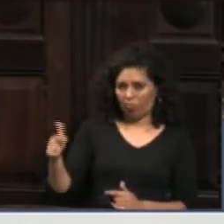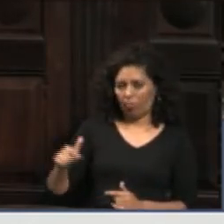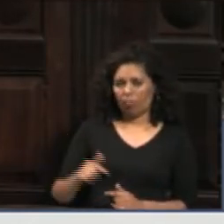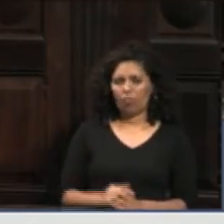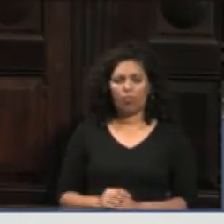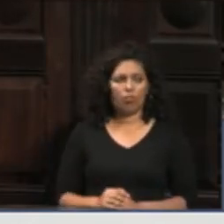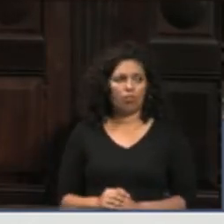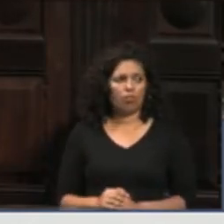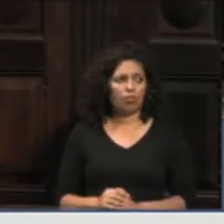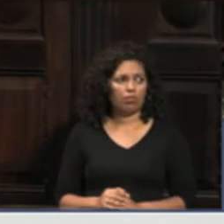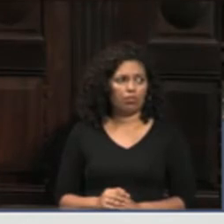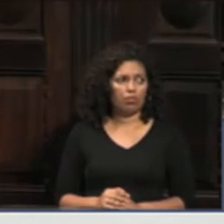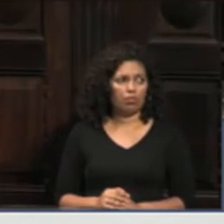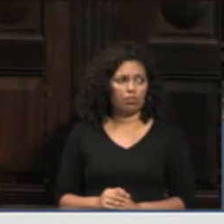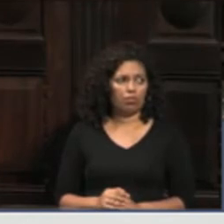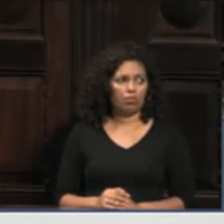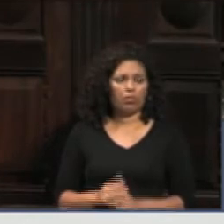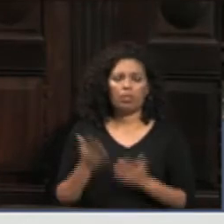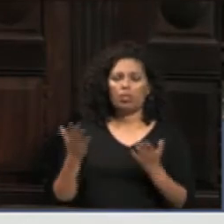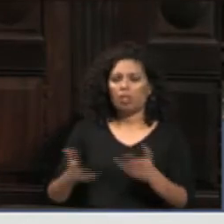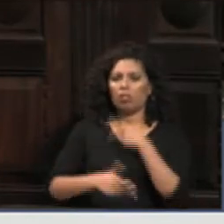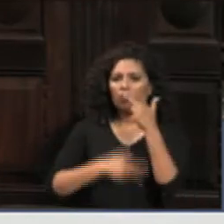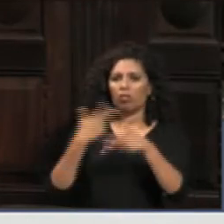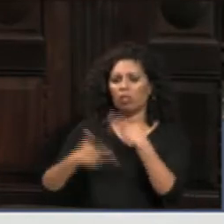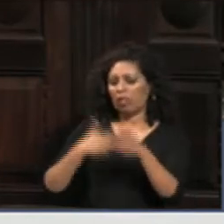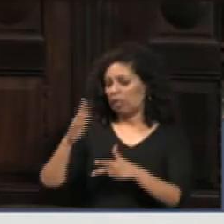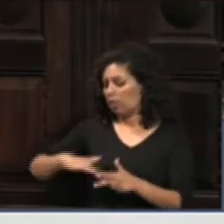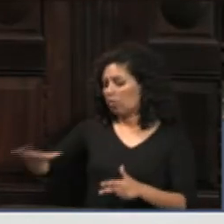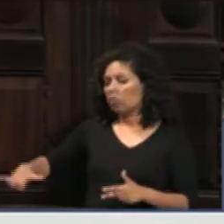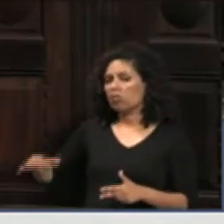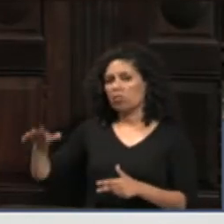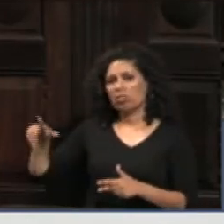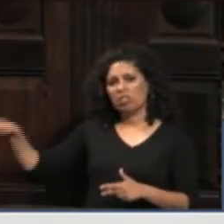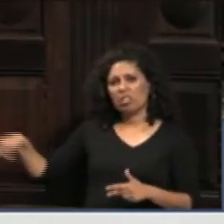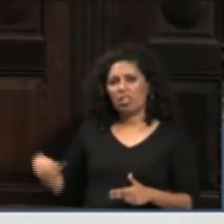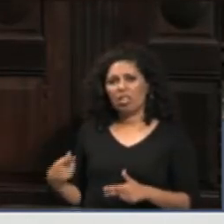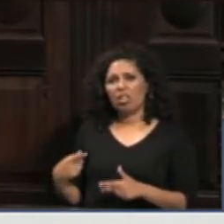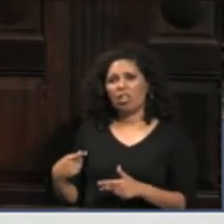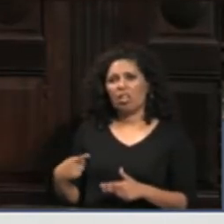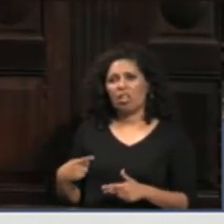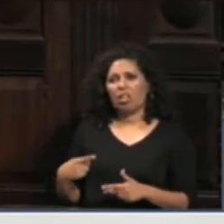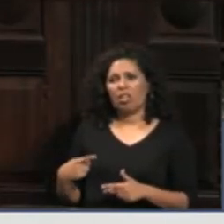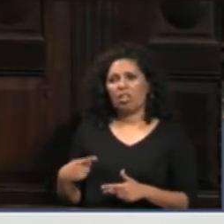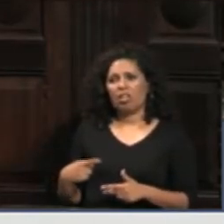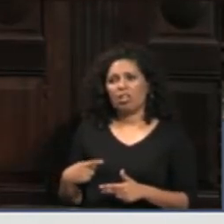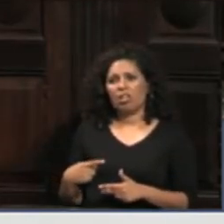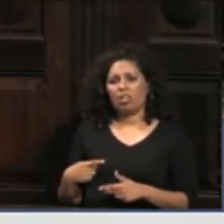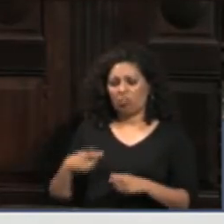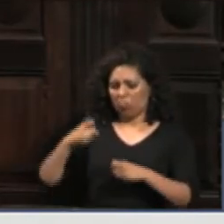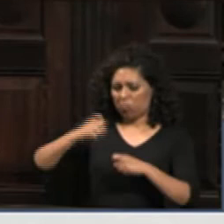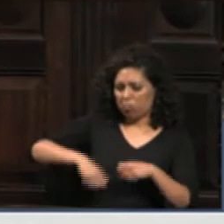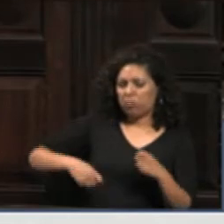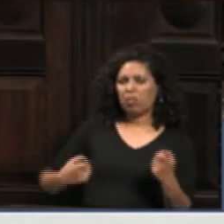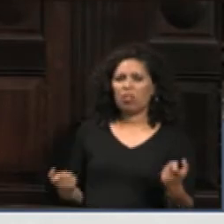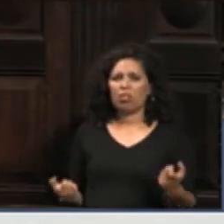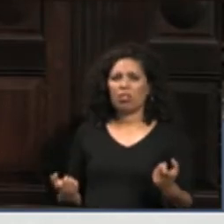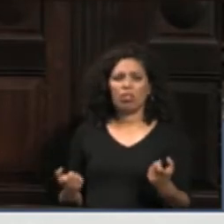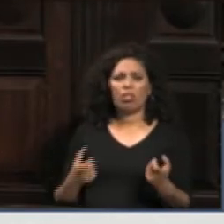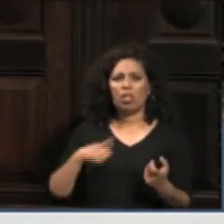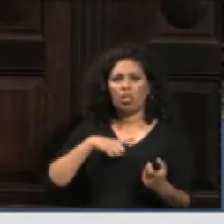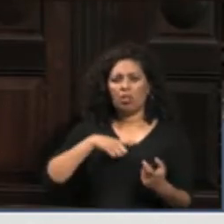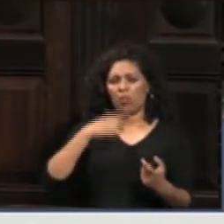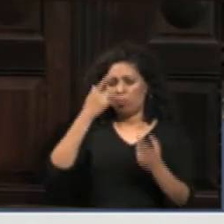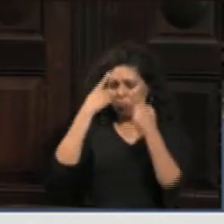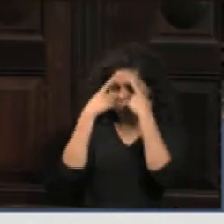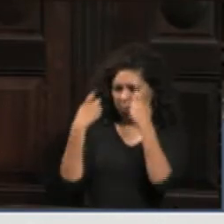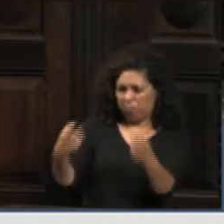futuro melhor. Quero dizer que as nossas crianças são vítimas, sim, da covardia, da violência, do abuso sexual, da maior